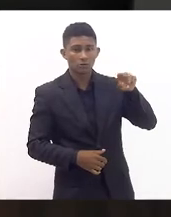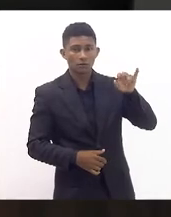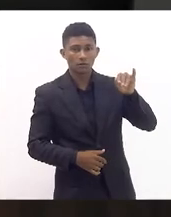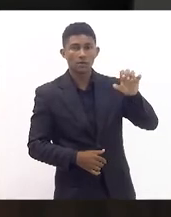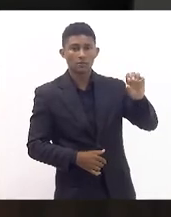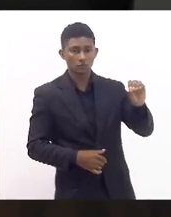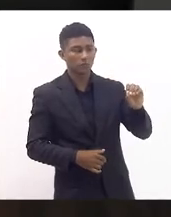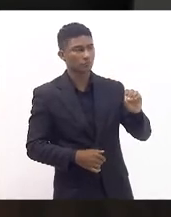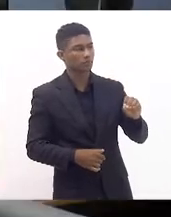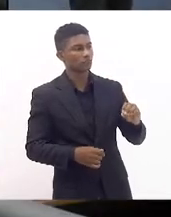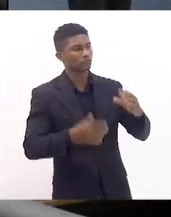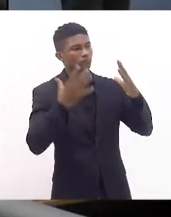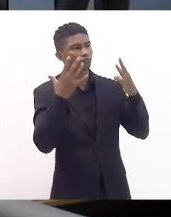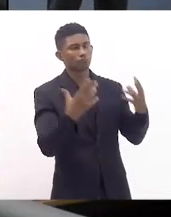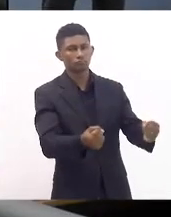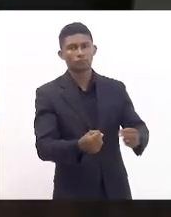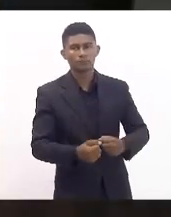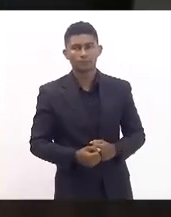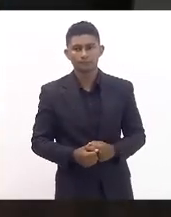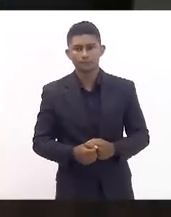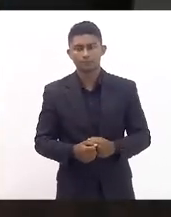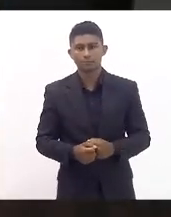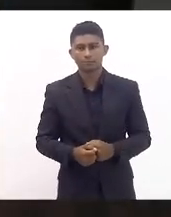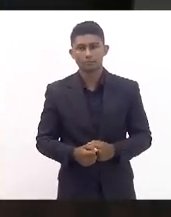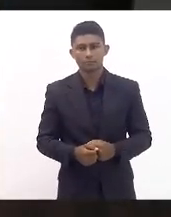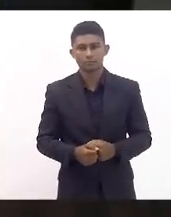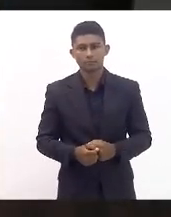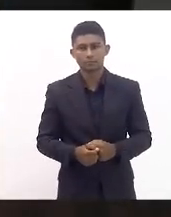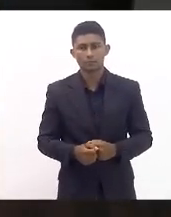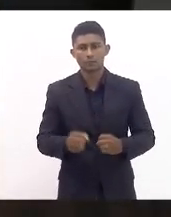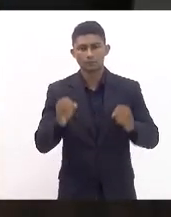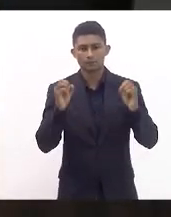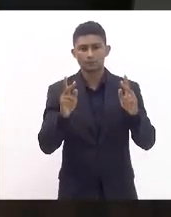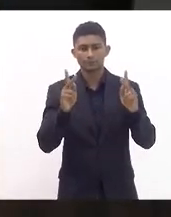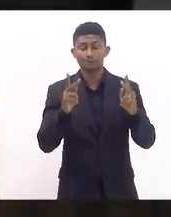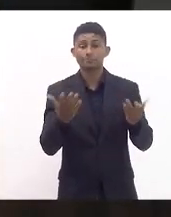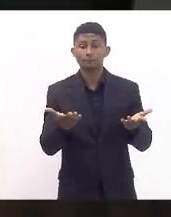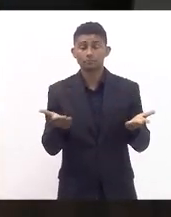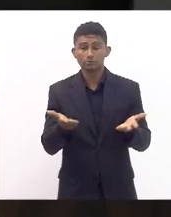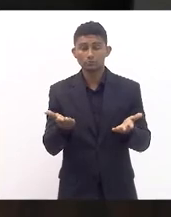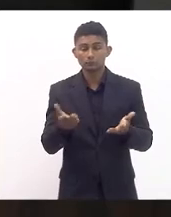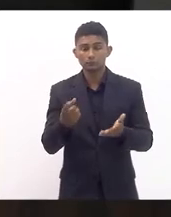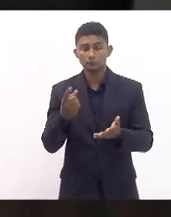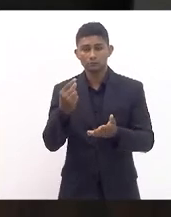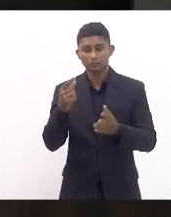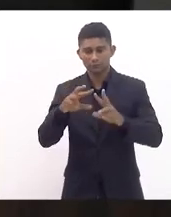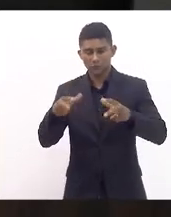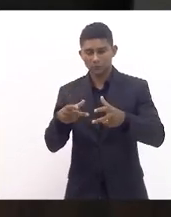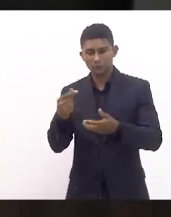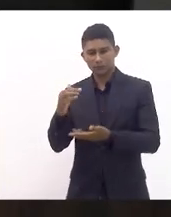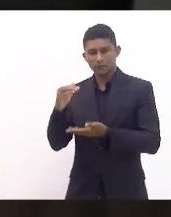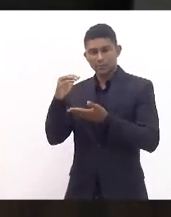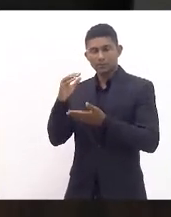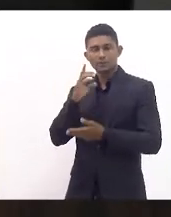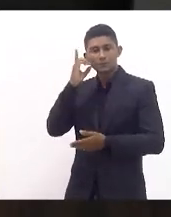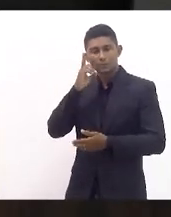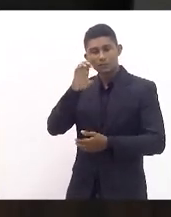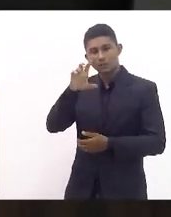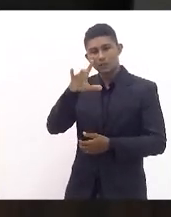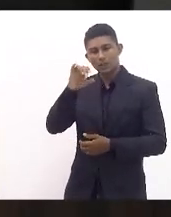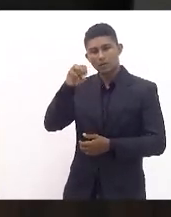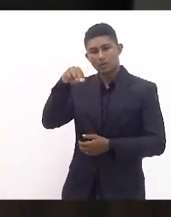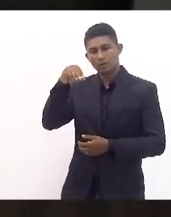Favorável. Favorável. Marcelo Cabeleireiro, favorável. Ok. Pela Comissão de Orçamento, deputado... Eliomar